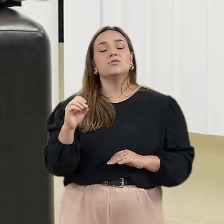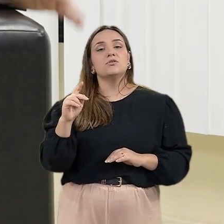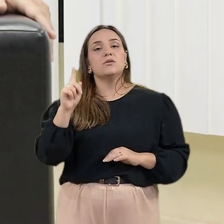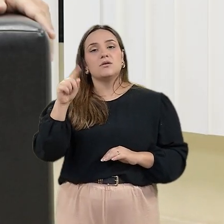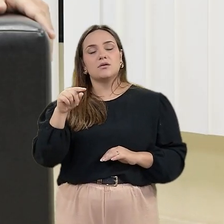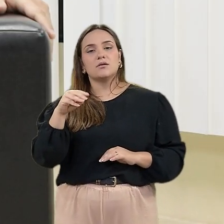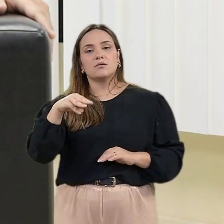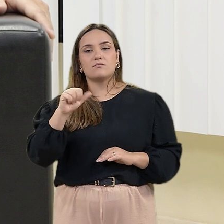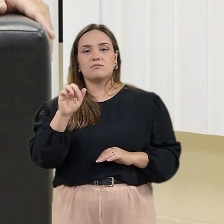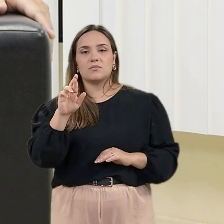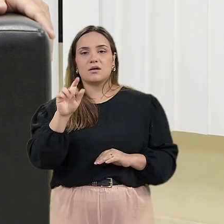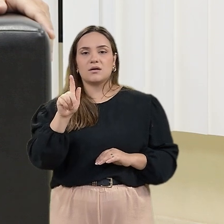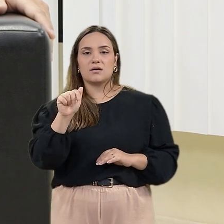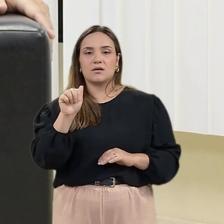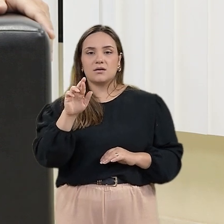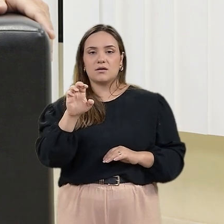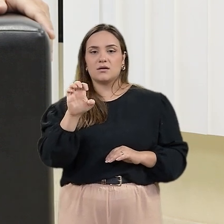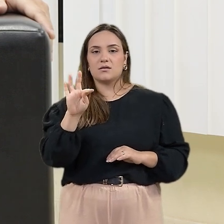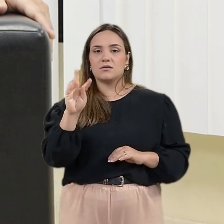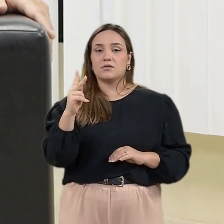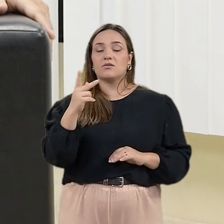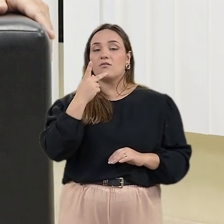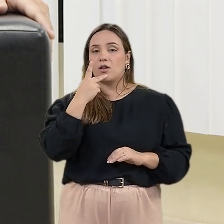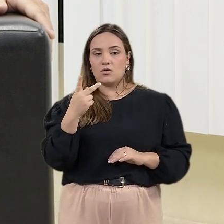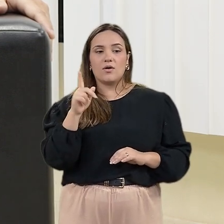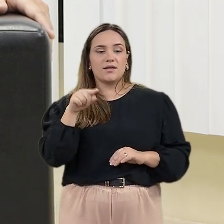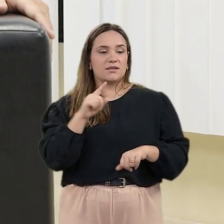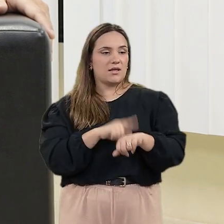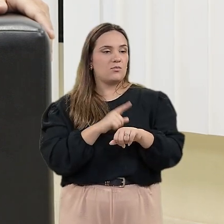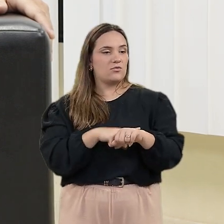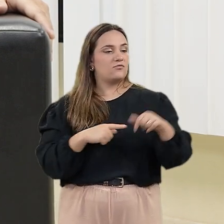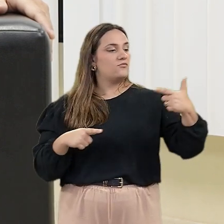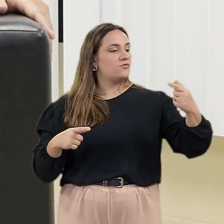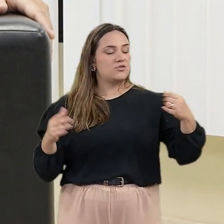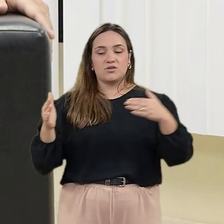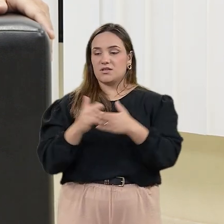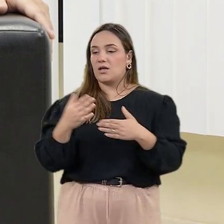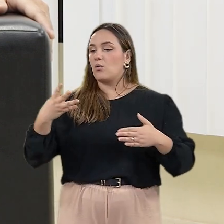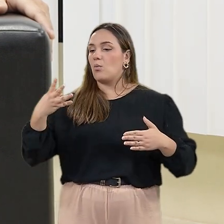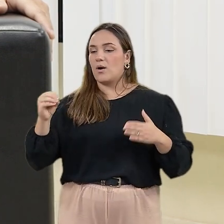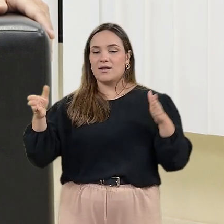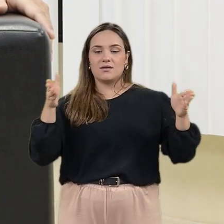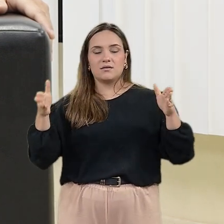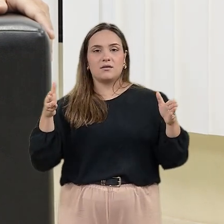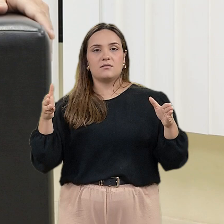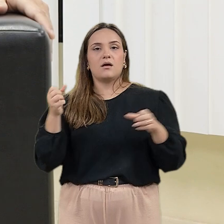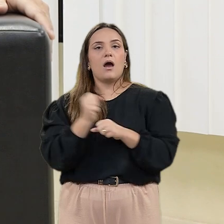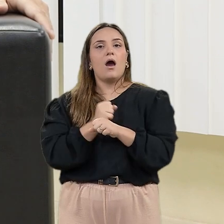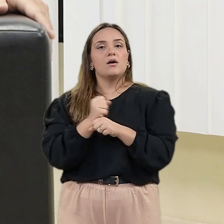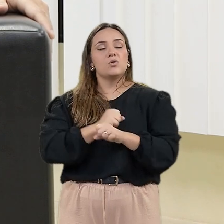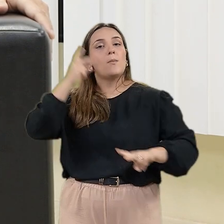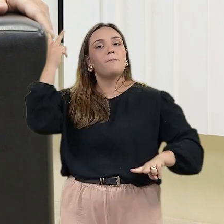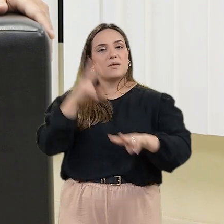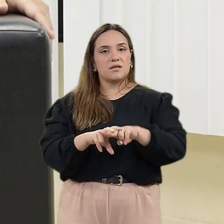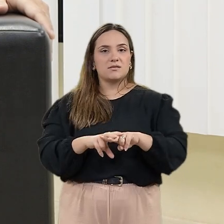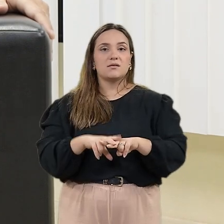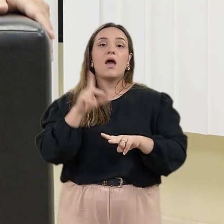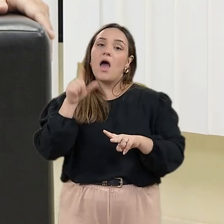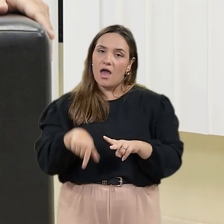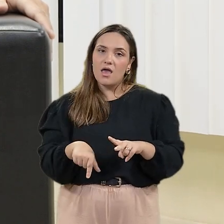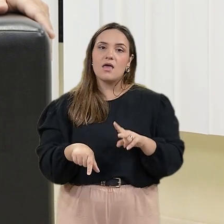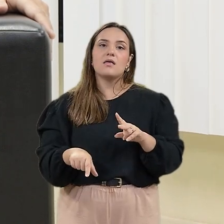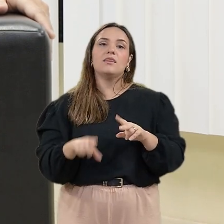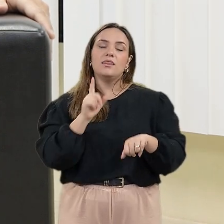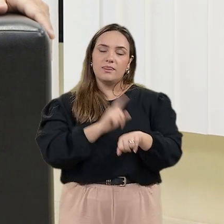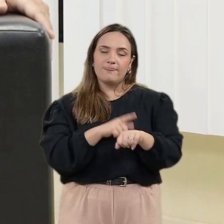ela ali inseriu a pena de 20 a 40 anos e é a pena, então, que prevaleceu, que foi